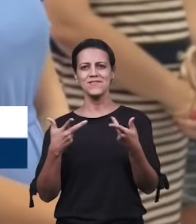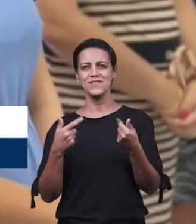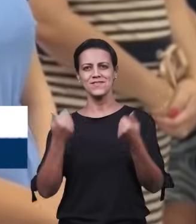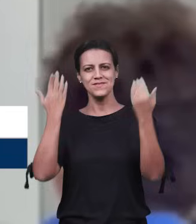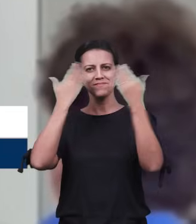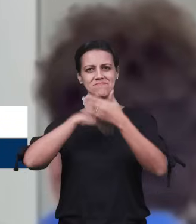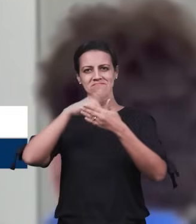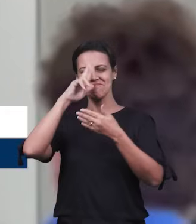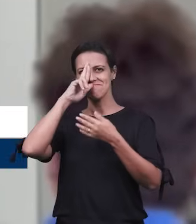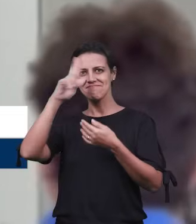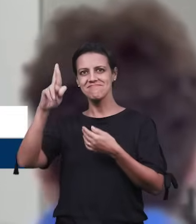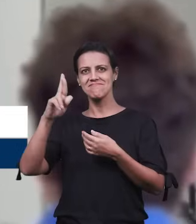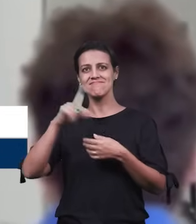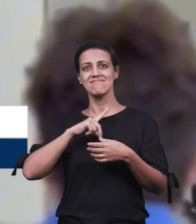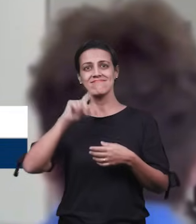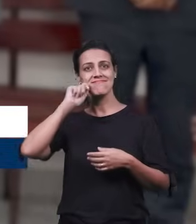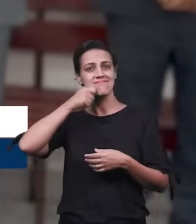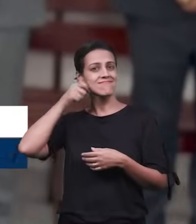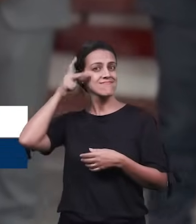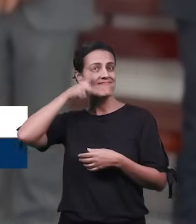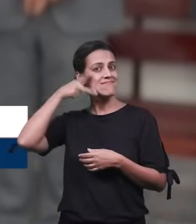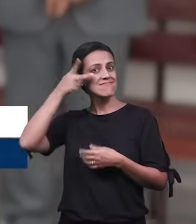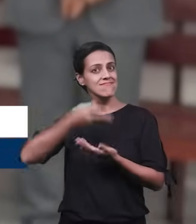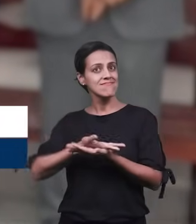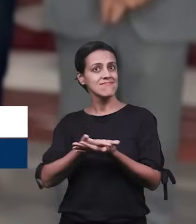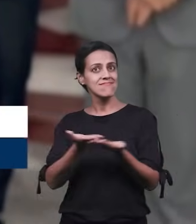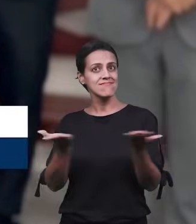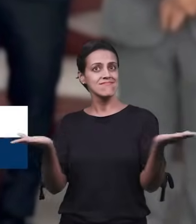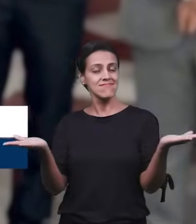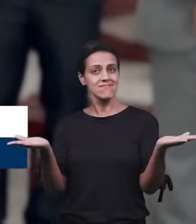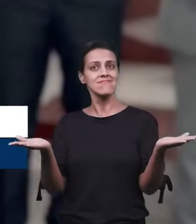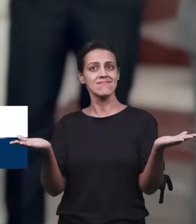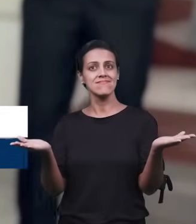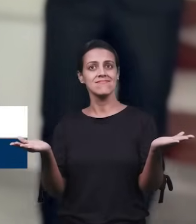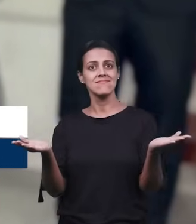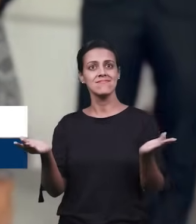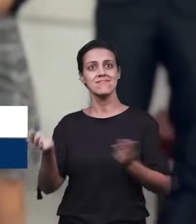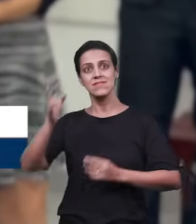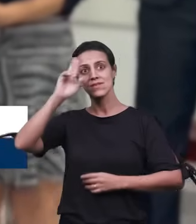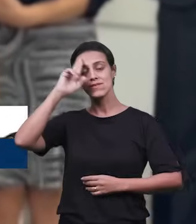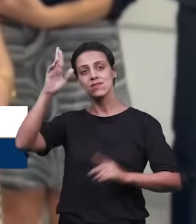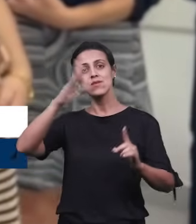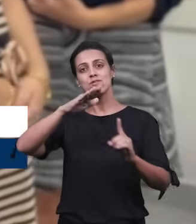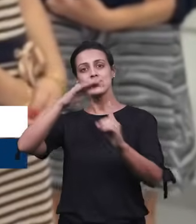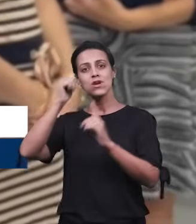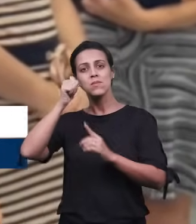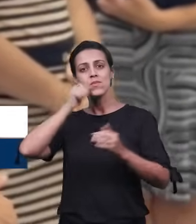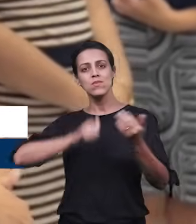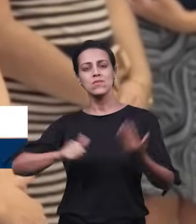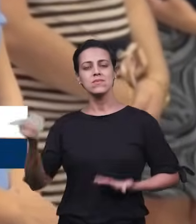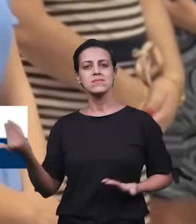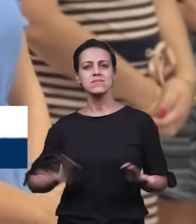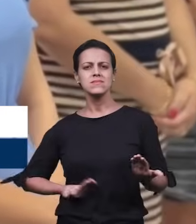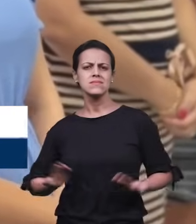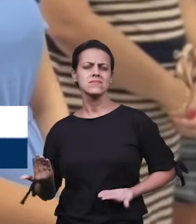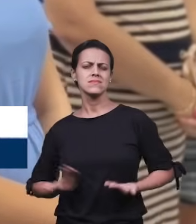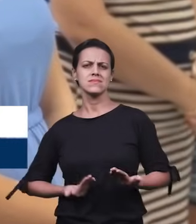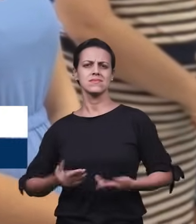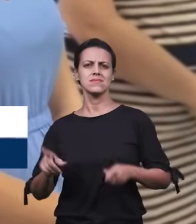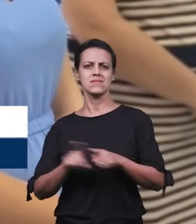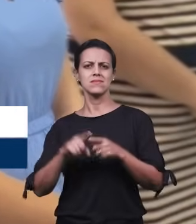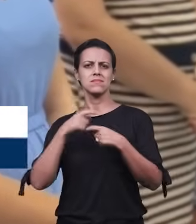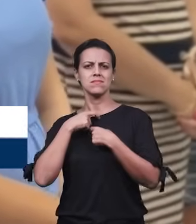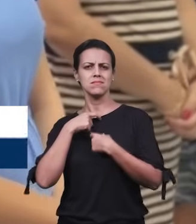nós tivemos uma ceia. Nessa ceia, o Senhor levantou senhoras para o trabalho de senhoras, levantou obreiros,